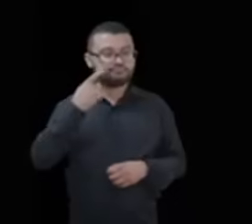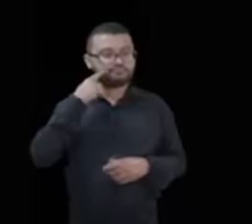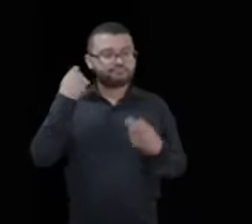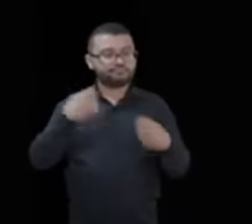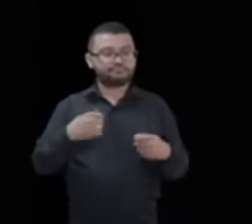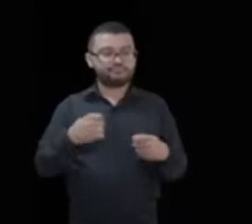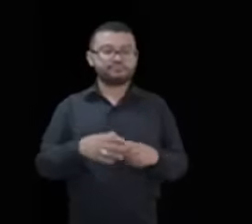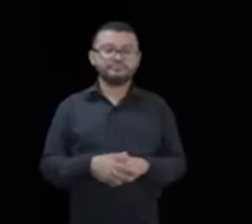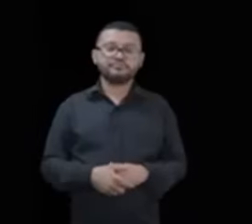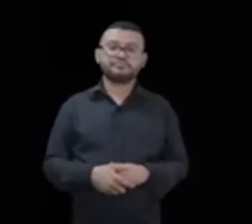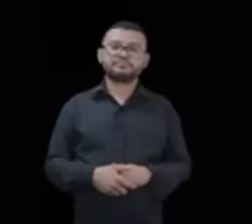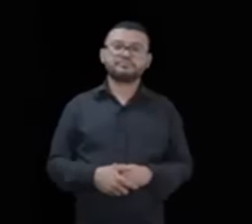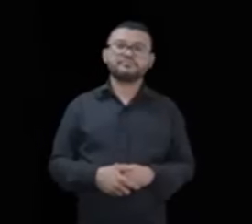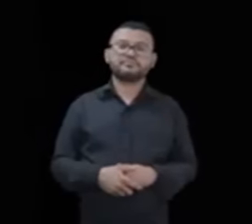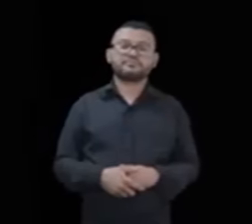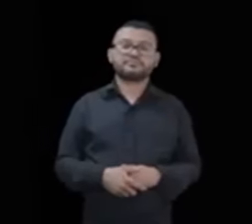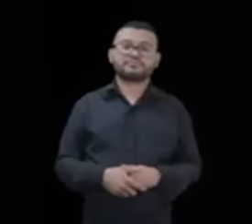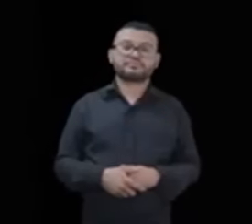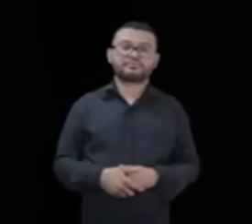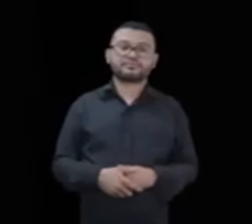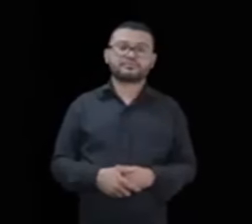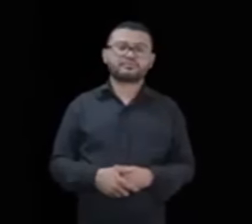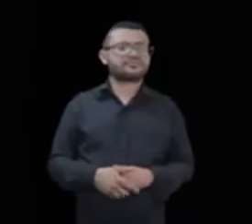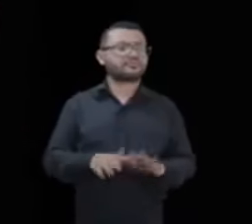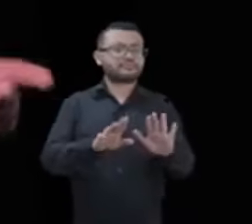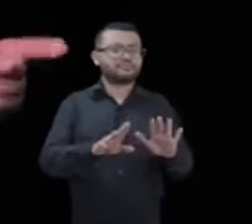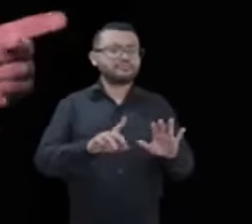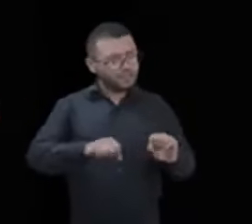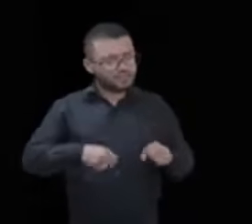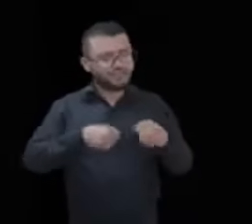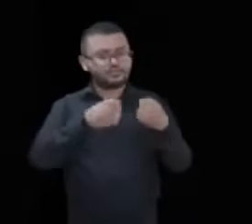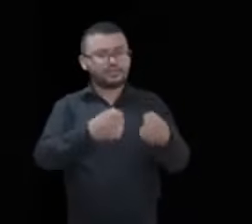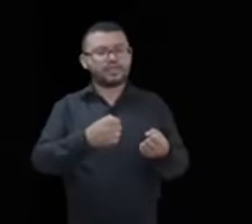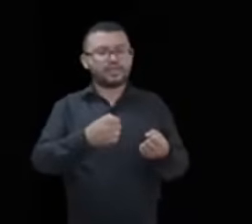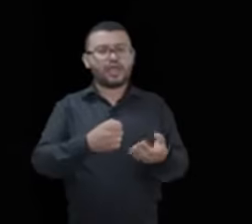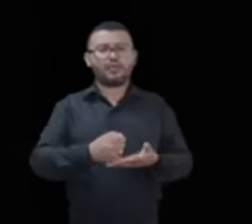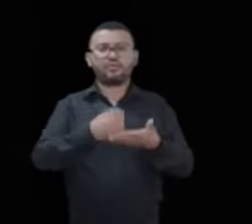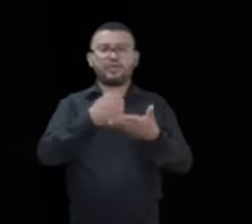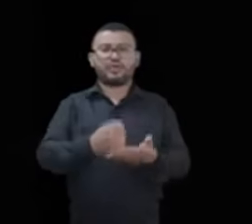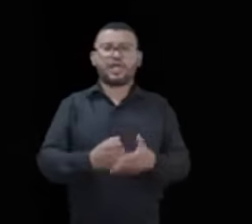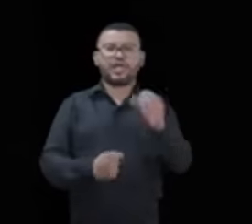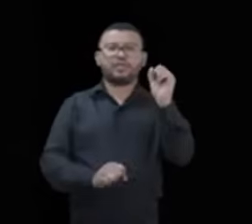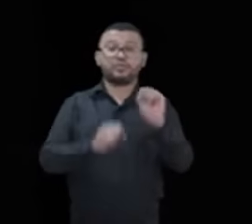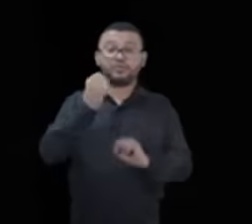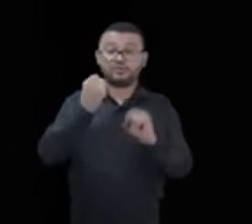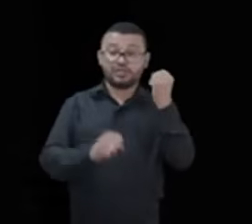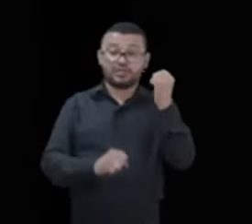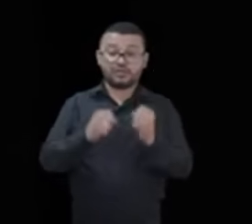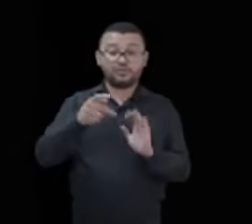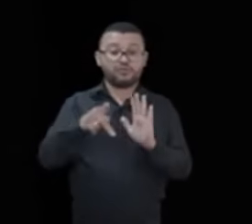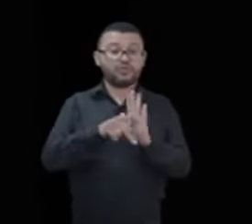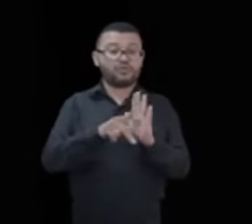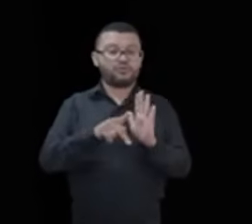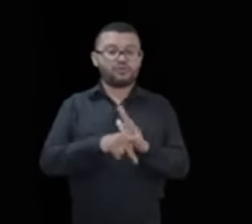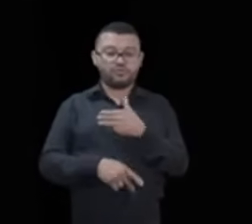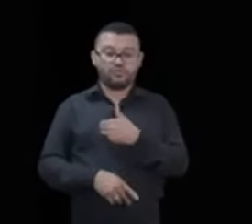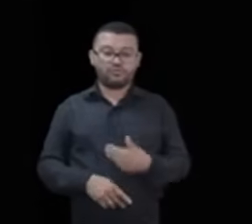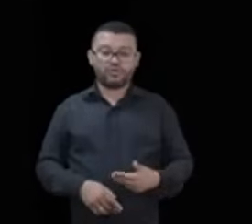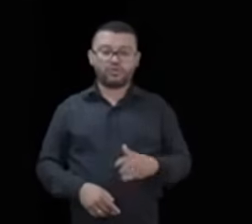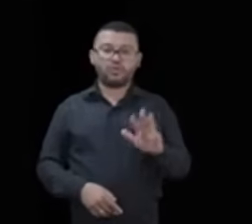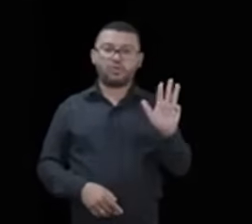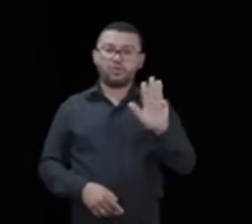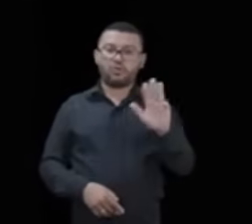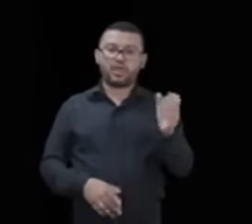Nós temos que defender e apoiar o programa de reindustrialização do governo presidente Lula,